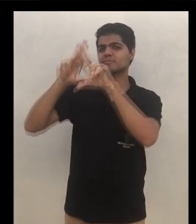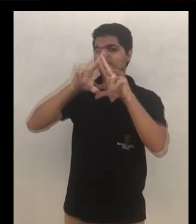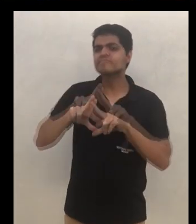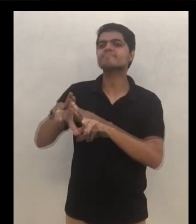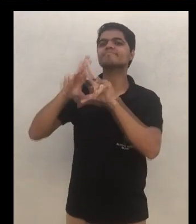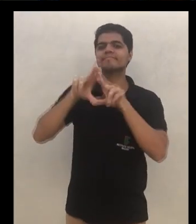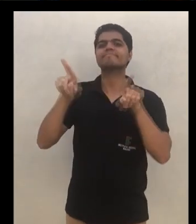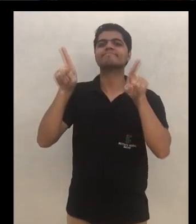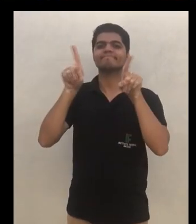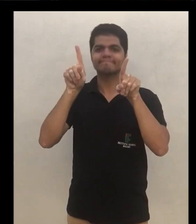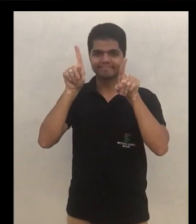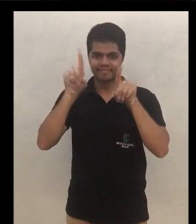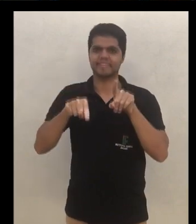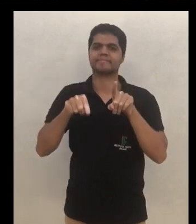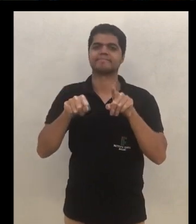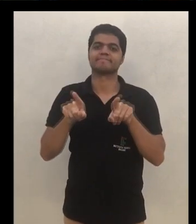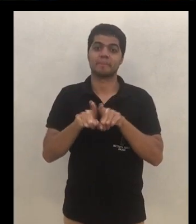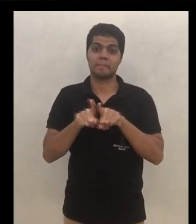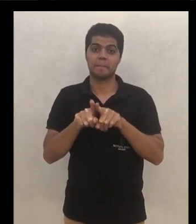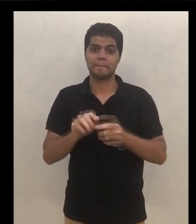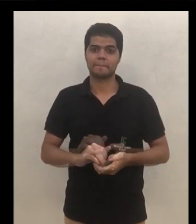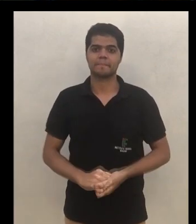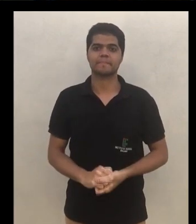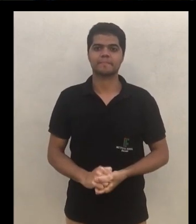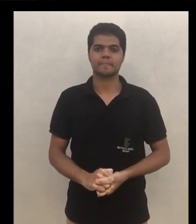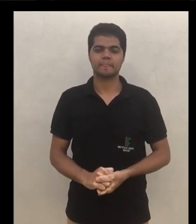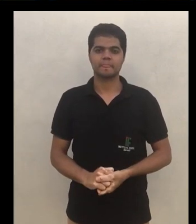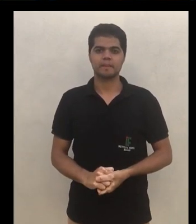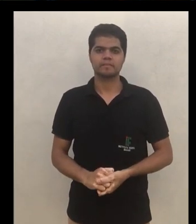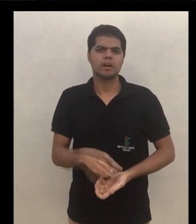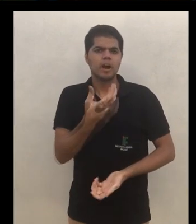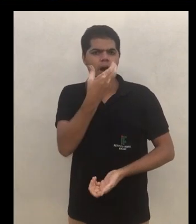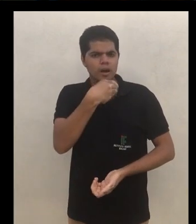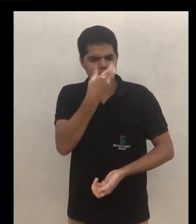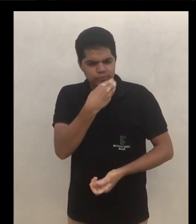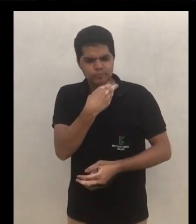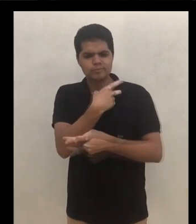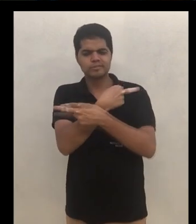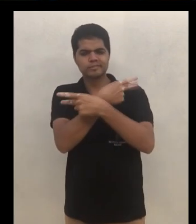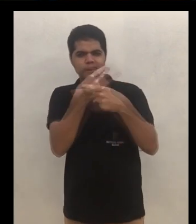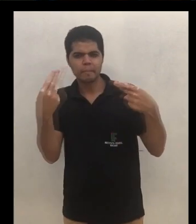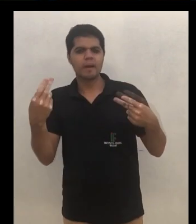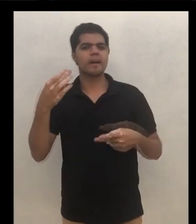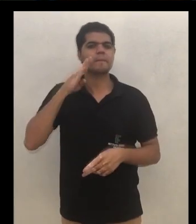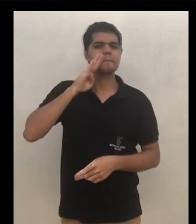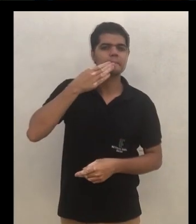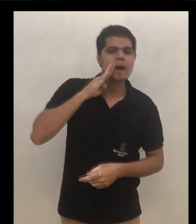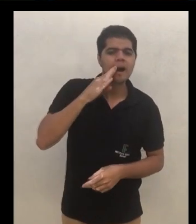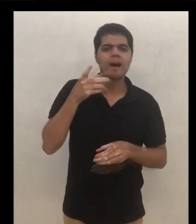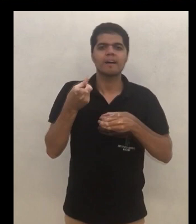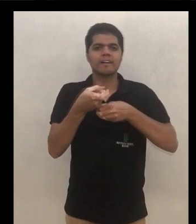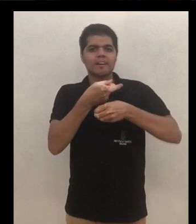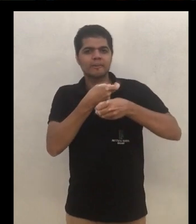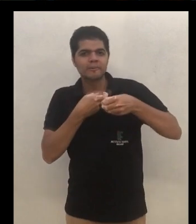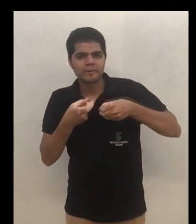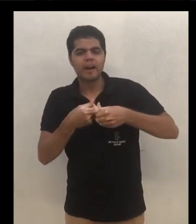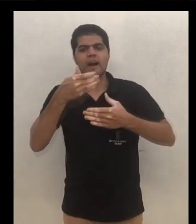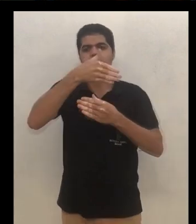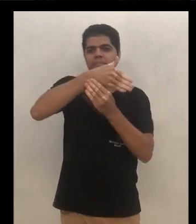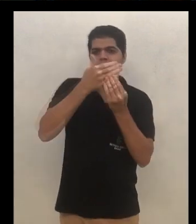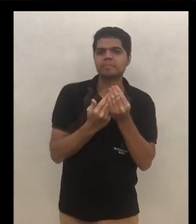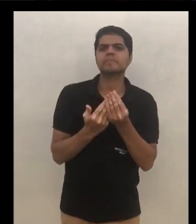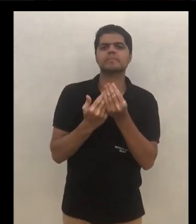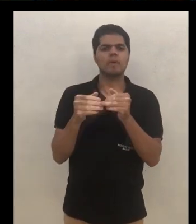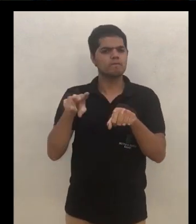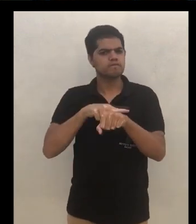que você está fazendo esse trabalho. As frutas, a gente pode estar oferecendo manga, goiaba, mamão.